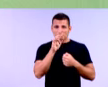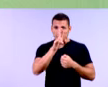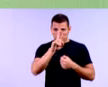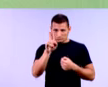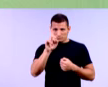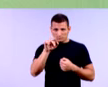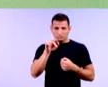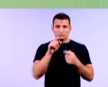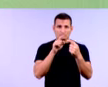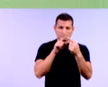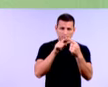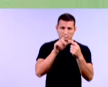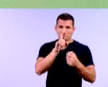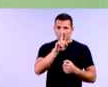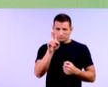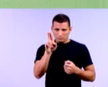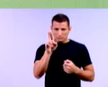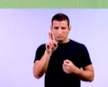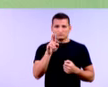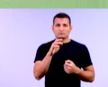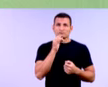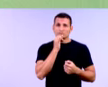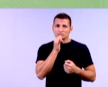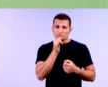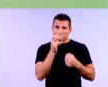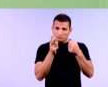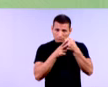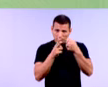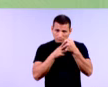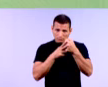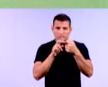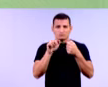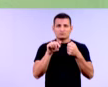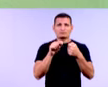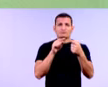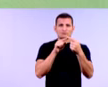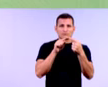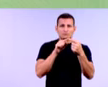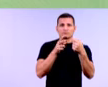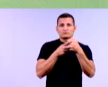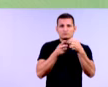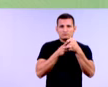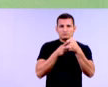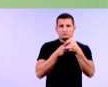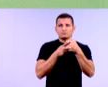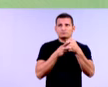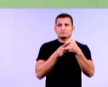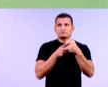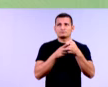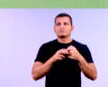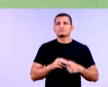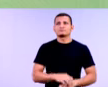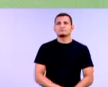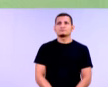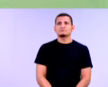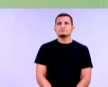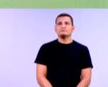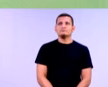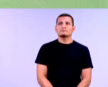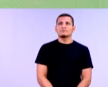nominal. Se for um dos verbos, nós estamos falando de concordância verbal. Que esse quadro hoje está meio estranho.